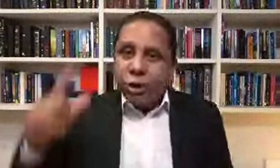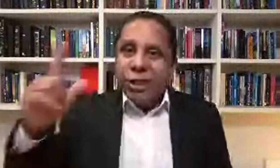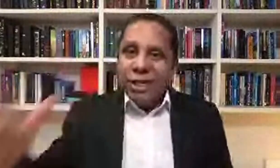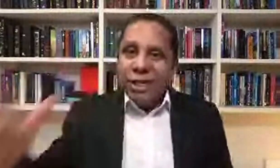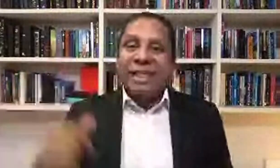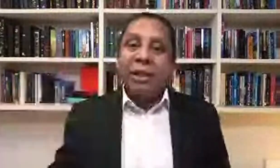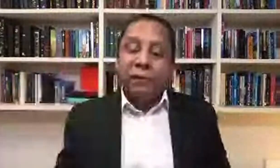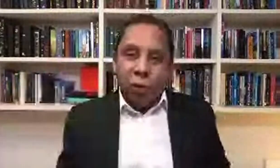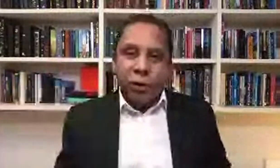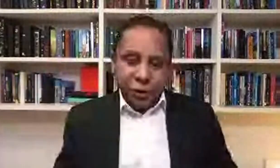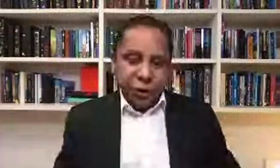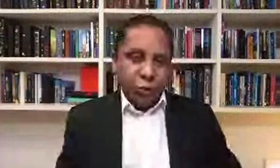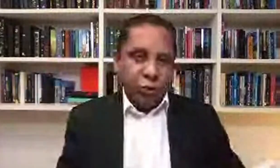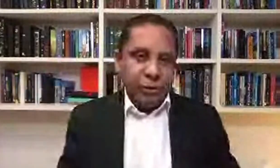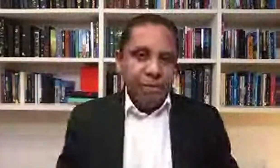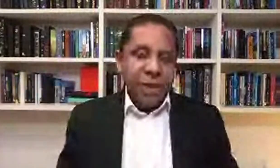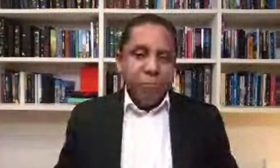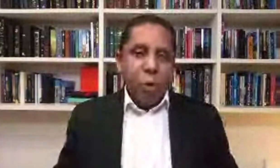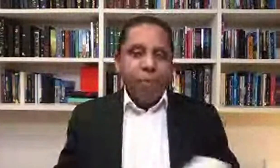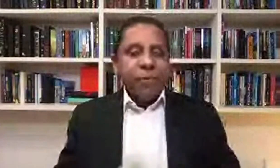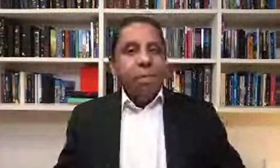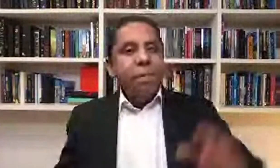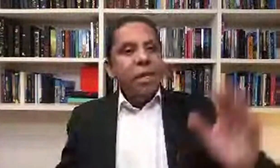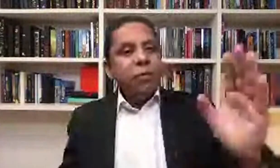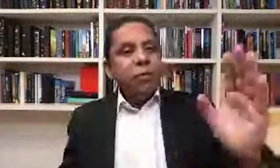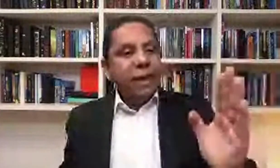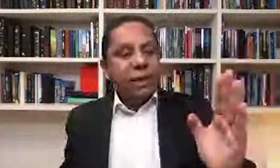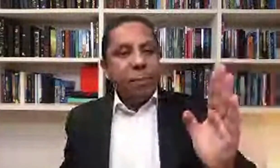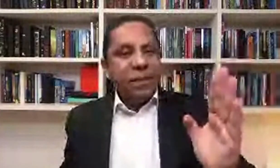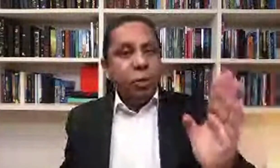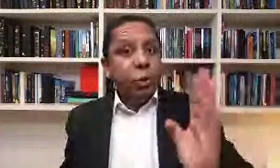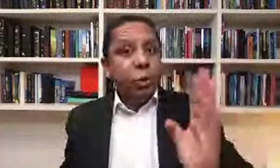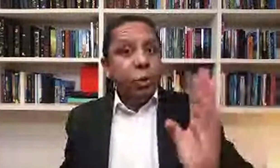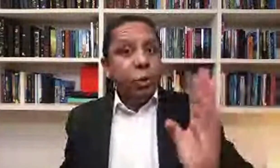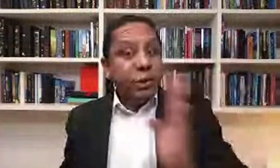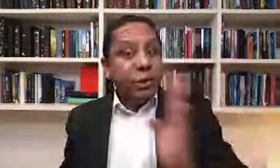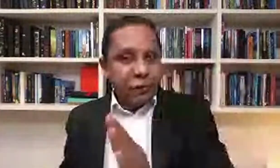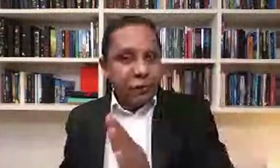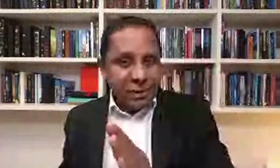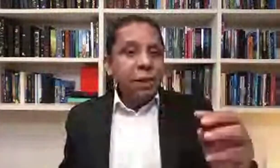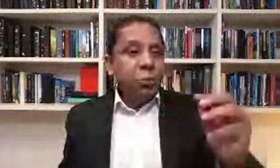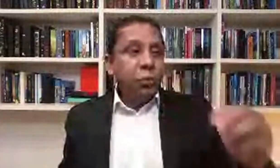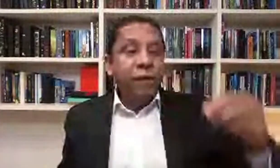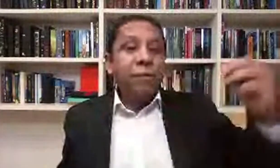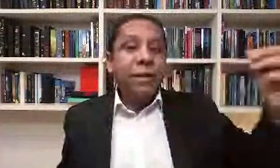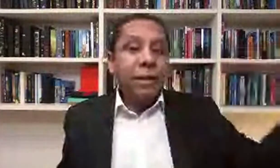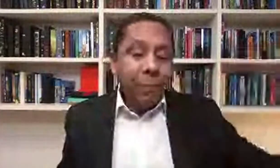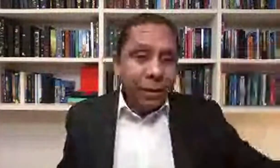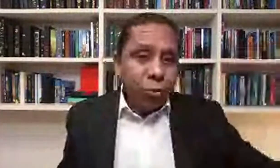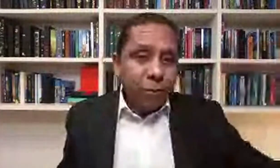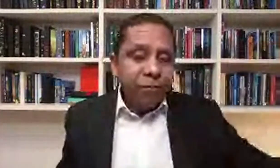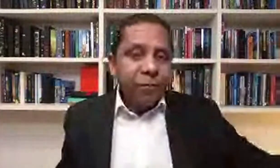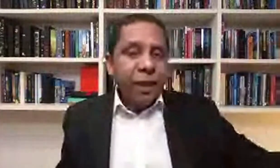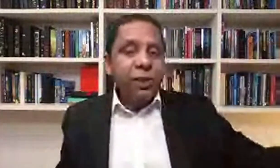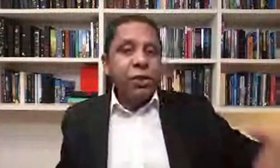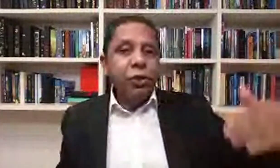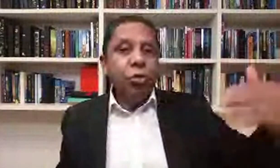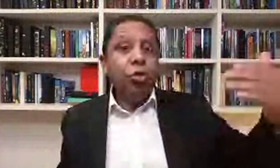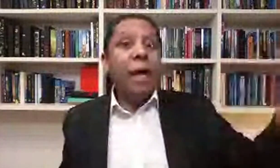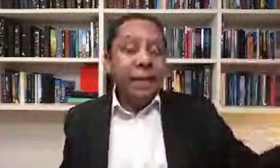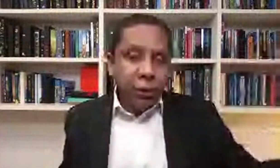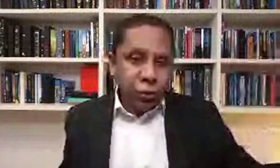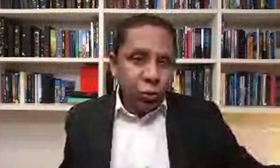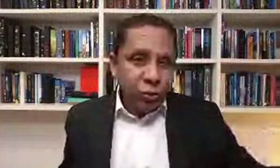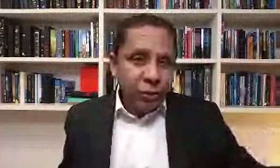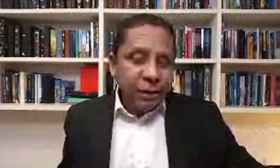dias de hoje e até a volta de Jesus. Bom, mesmo a igreja passando por sete fases, mesmo no Velho Testamento